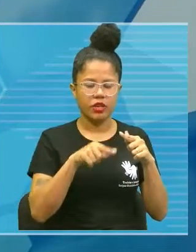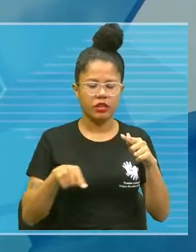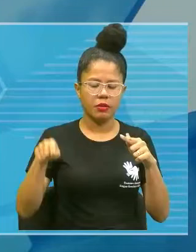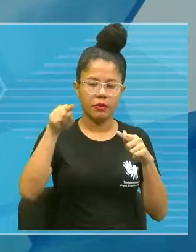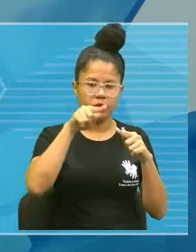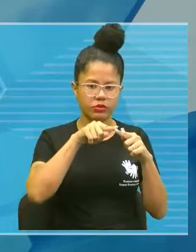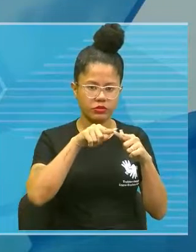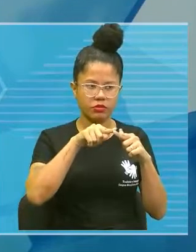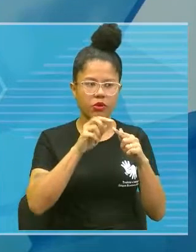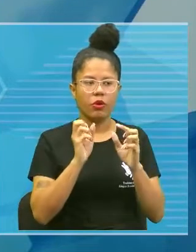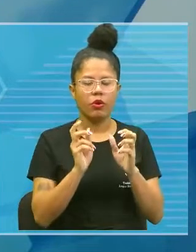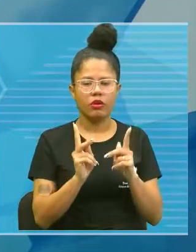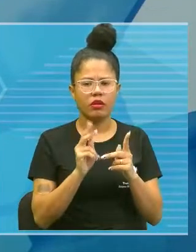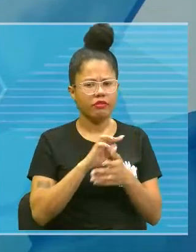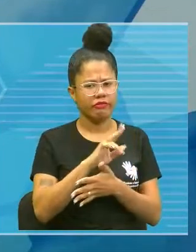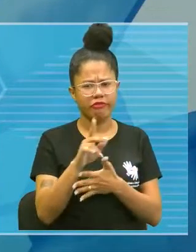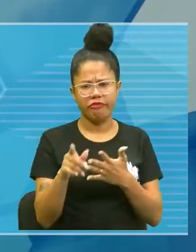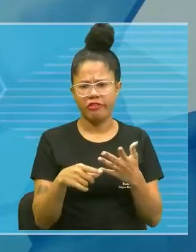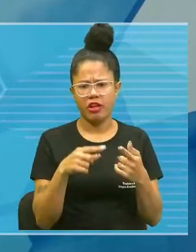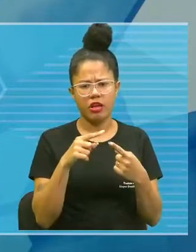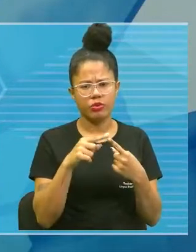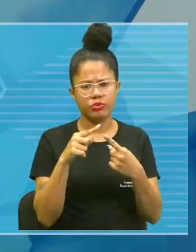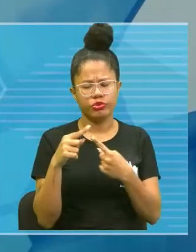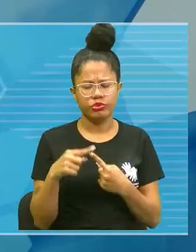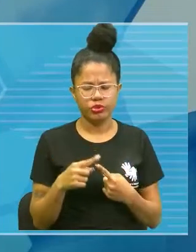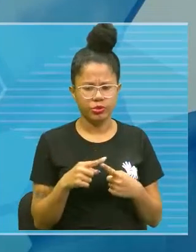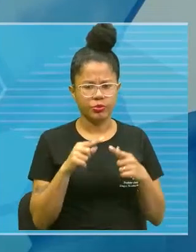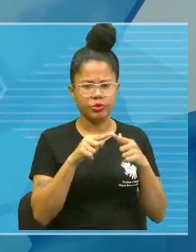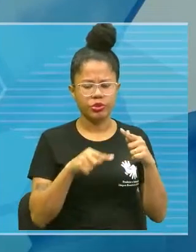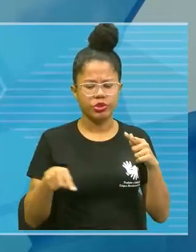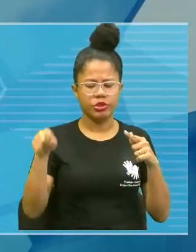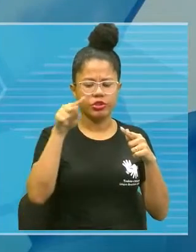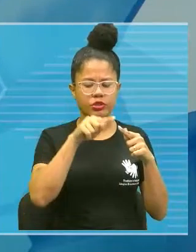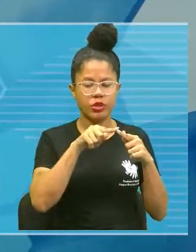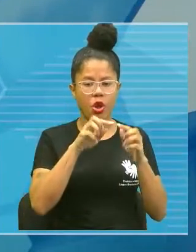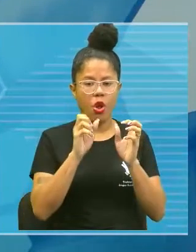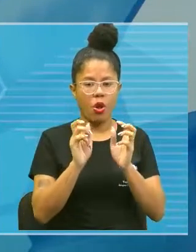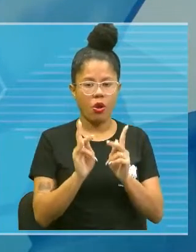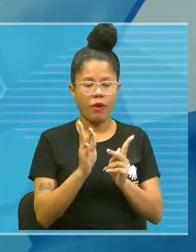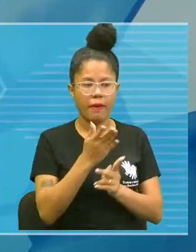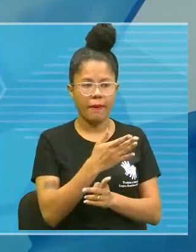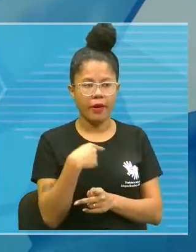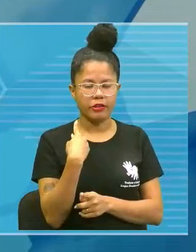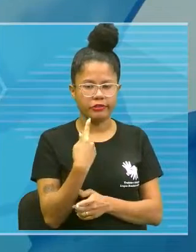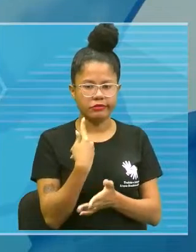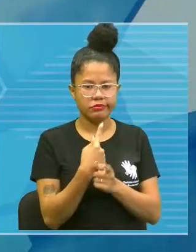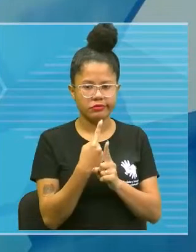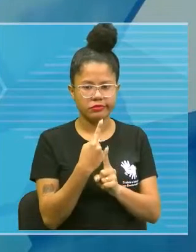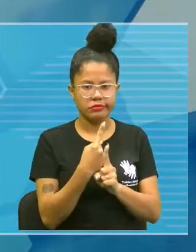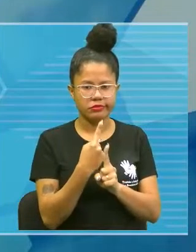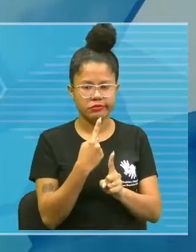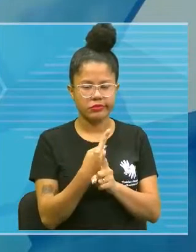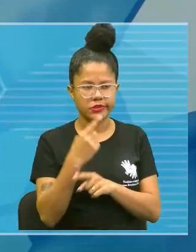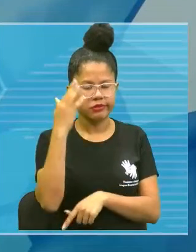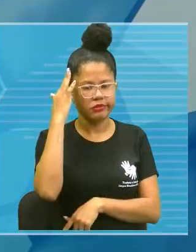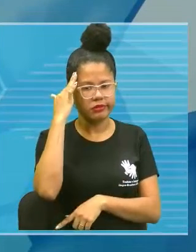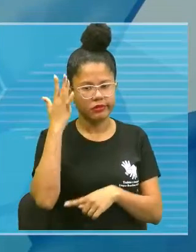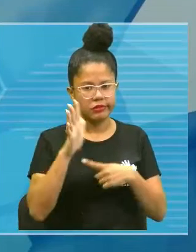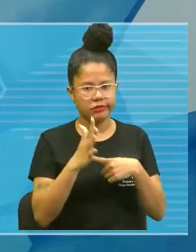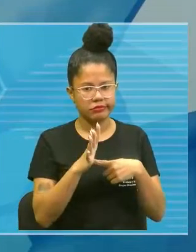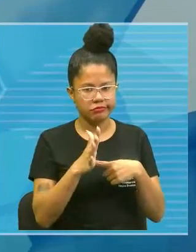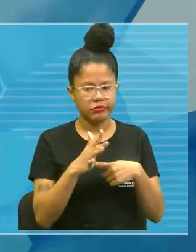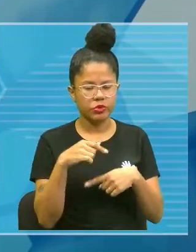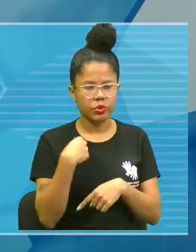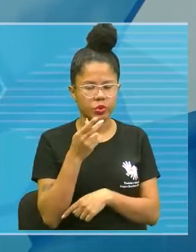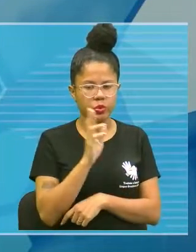Carnot. São vários ciclos que definem máquinas térmicas que a gente usa no dia a dia. O funcionamento de um carro, o